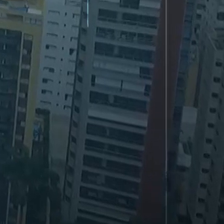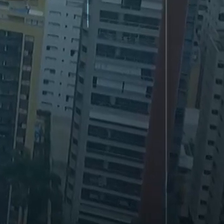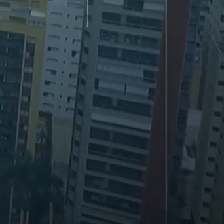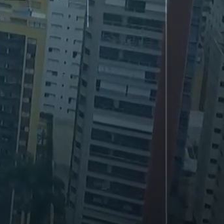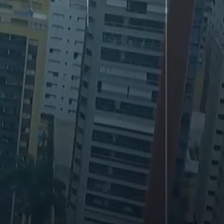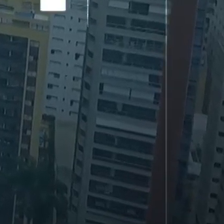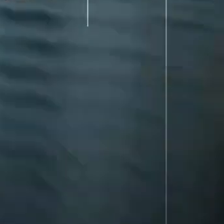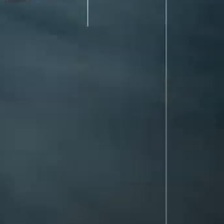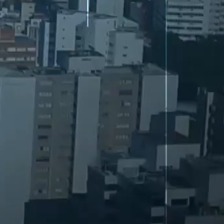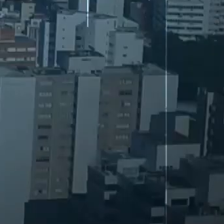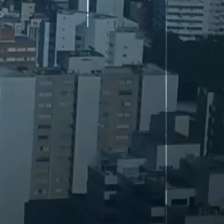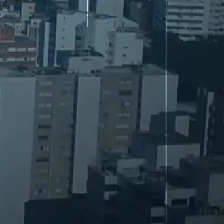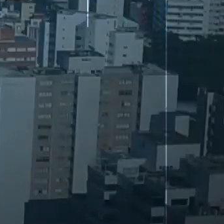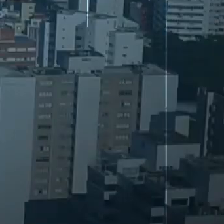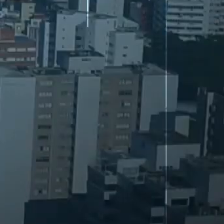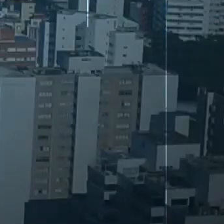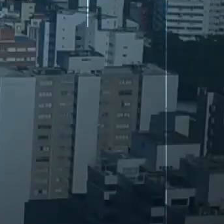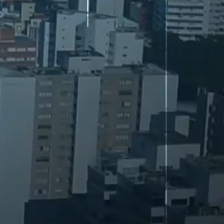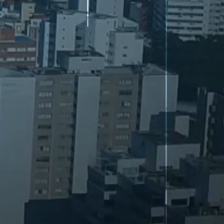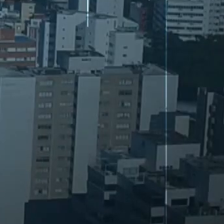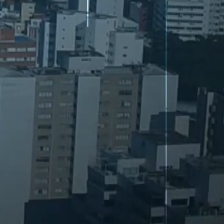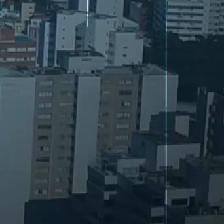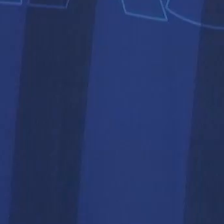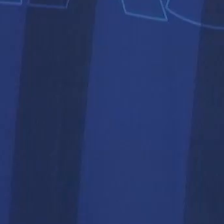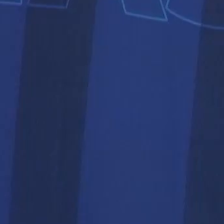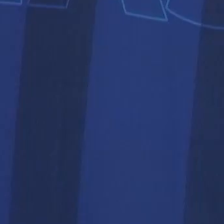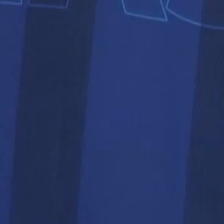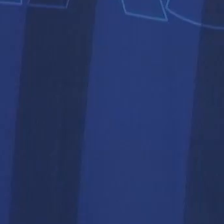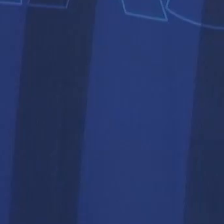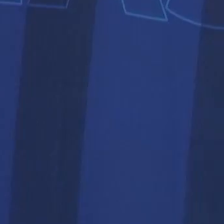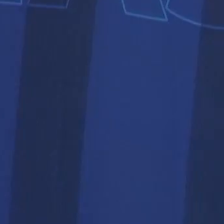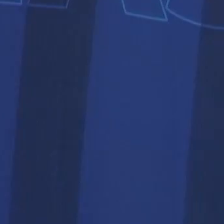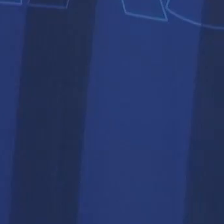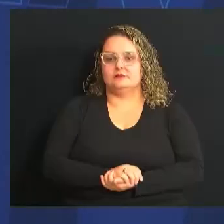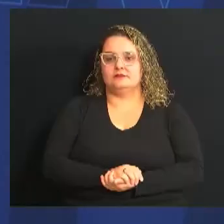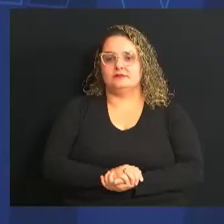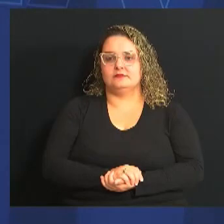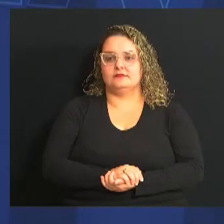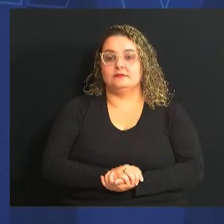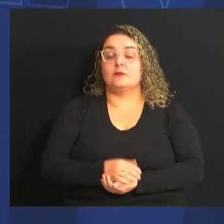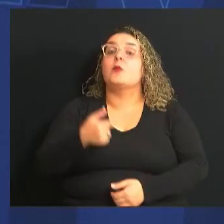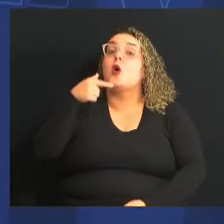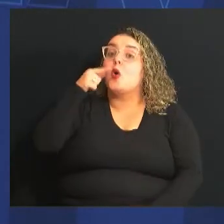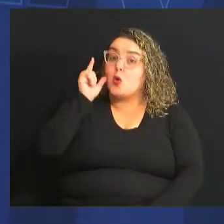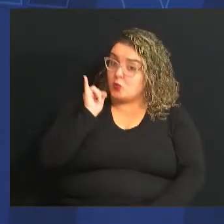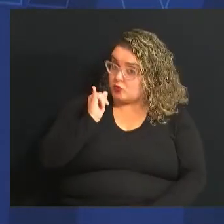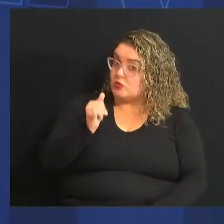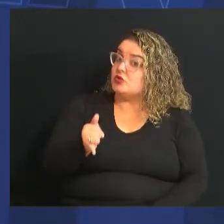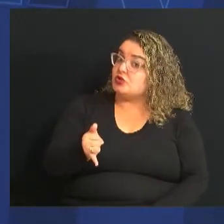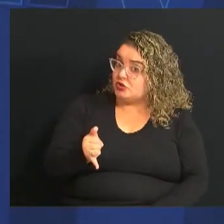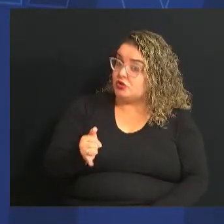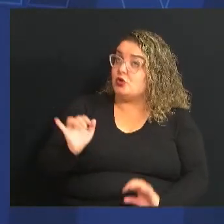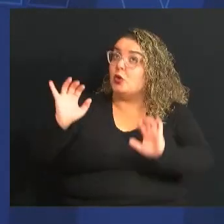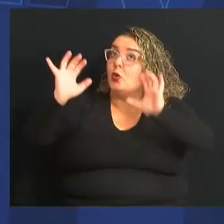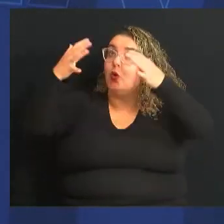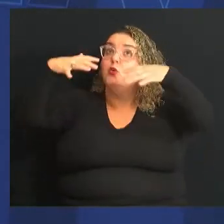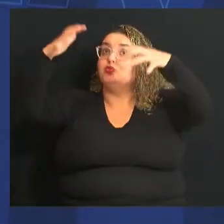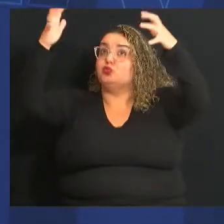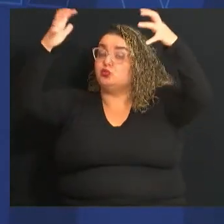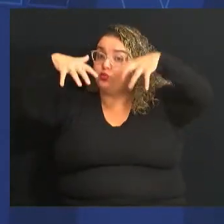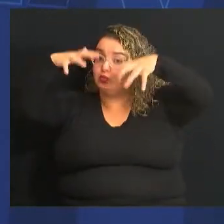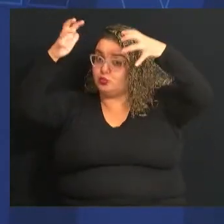Vamos torcer pro Brasil, se toda essa energia a gente consegue transmitir para os nossos jogadores para que eles consigam trazer um bom resultado pra gente. Então a gente montou